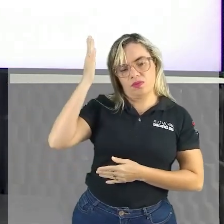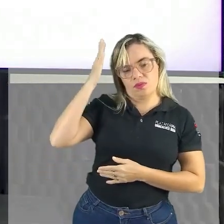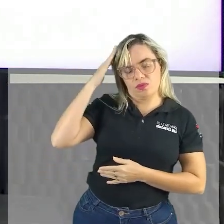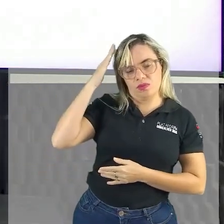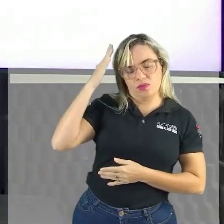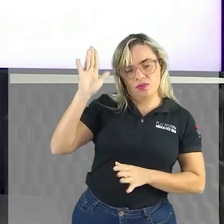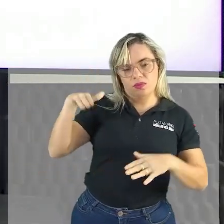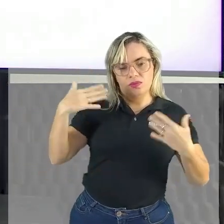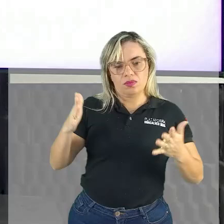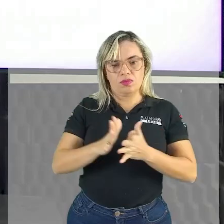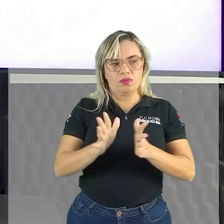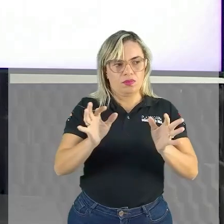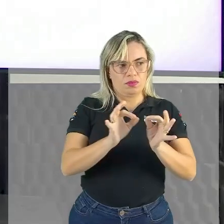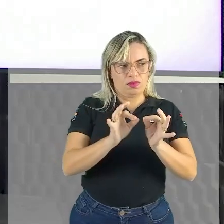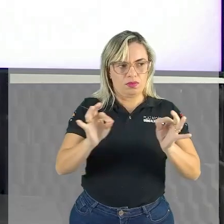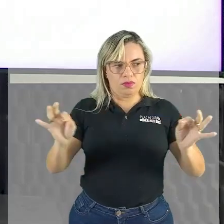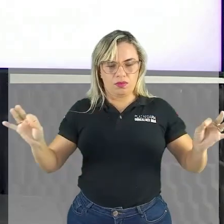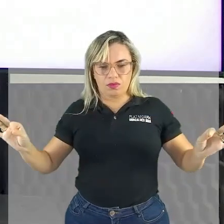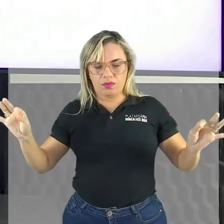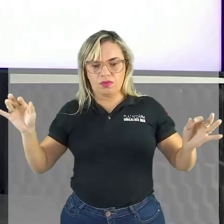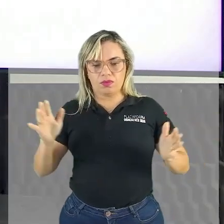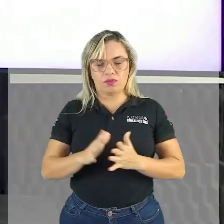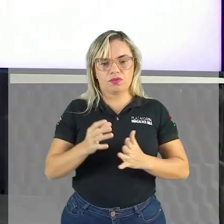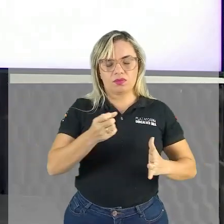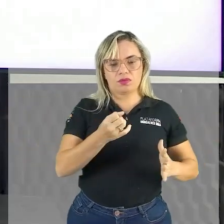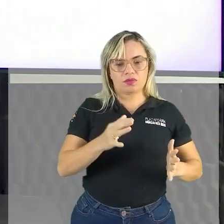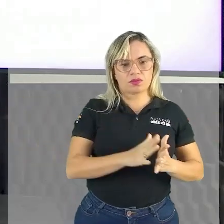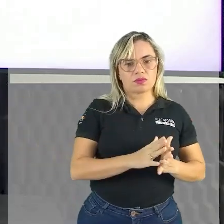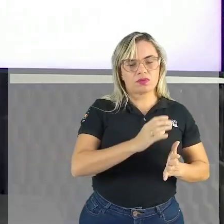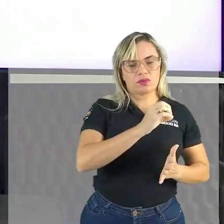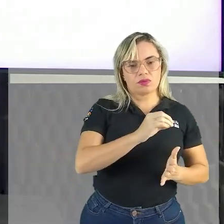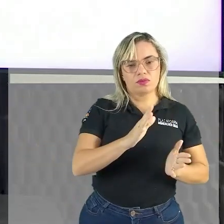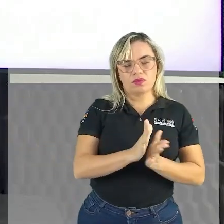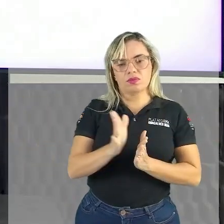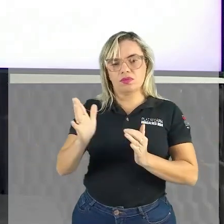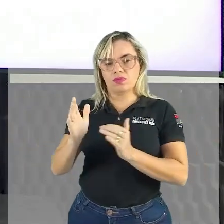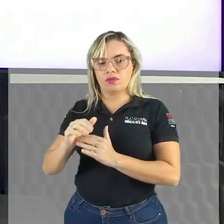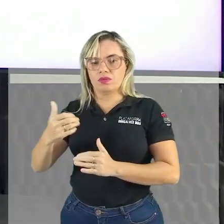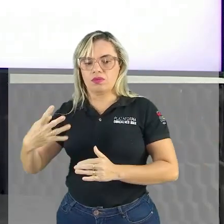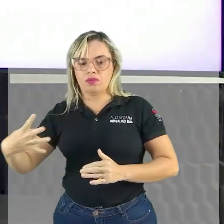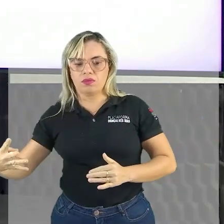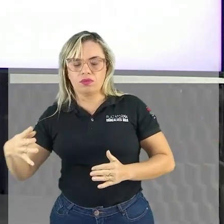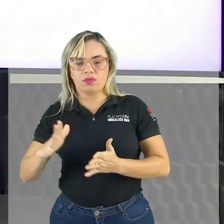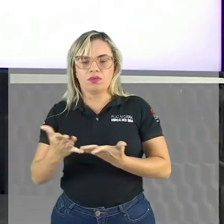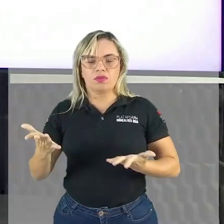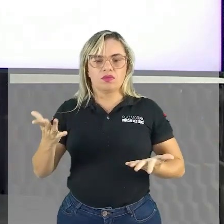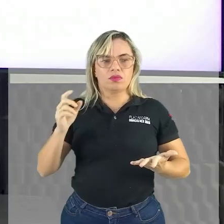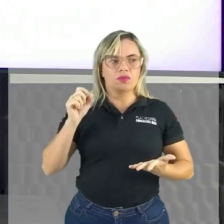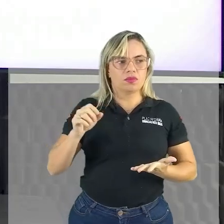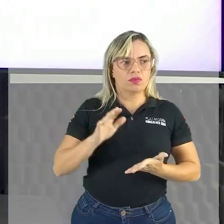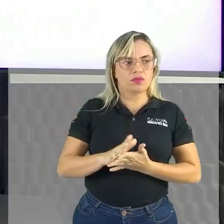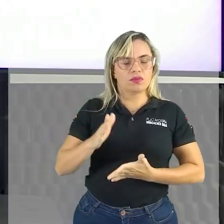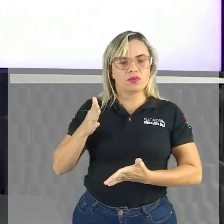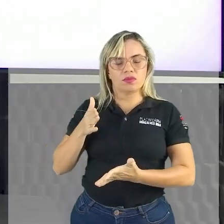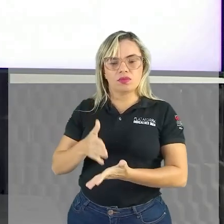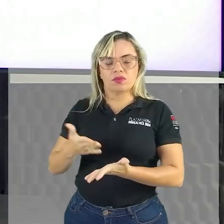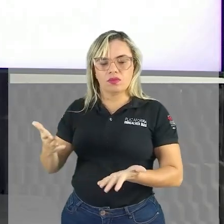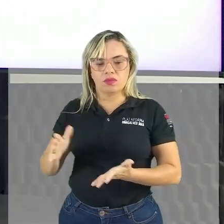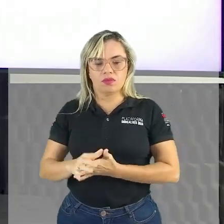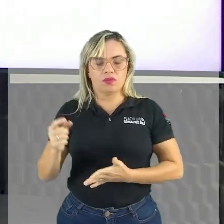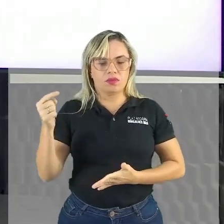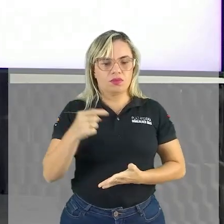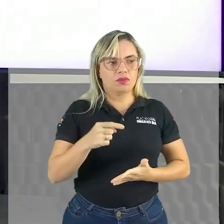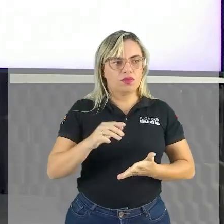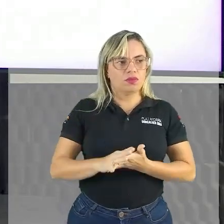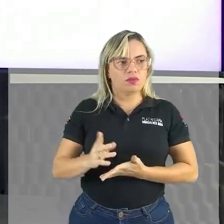gente. A escala de pH, que é a variação de 0 a 14, está limitada, tá? Mas a gente trabalha de 0 a 14. Se ficou